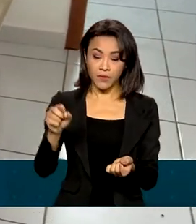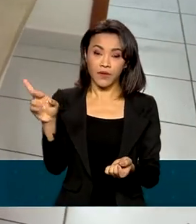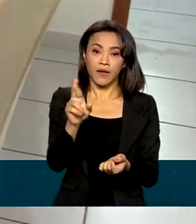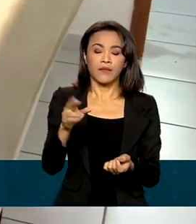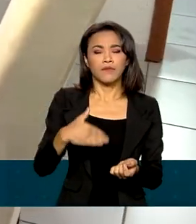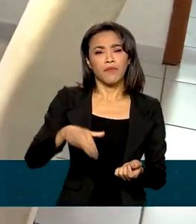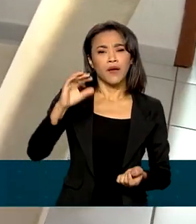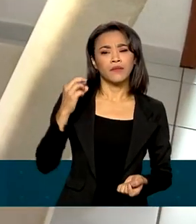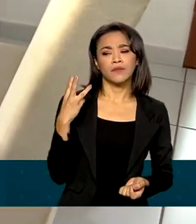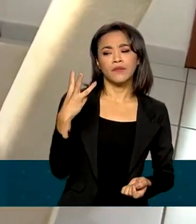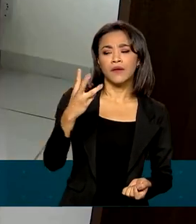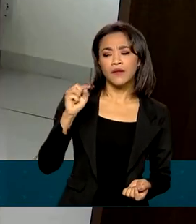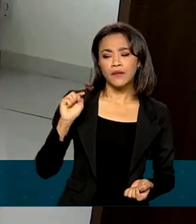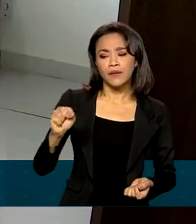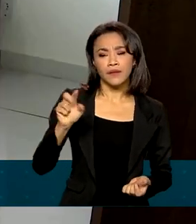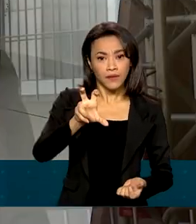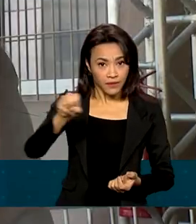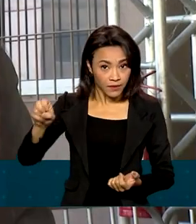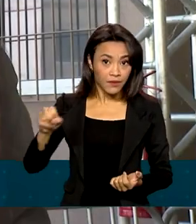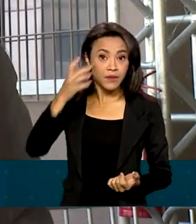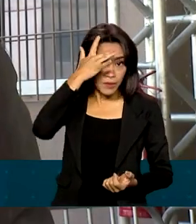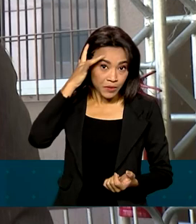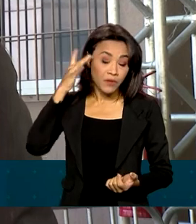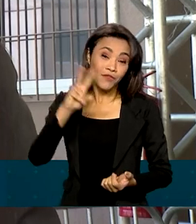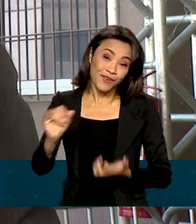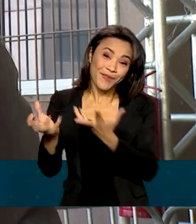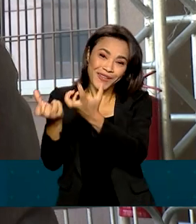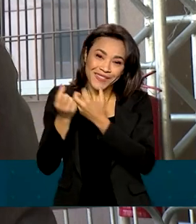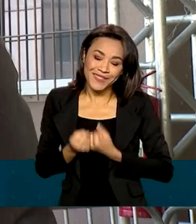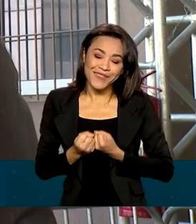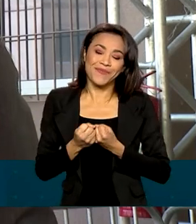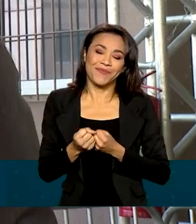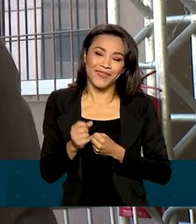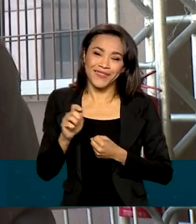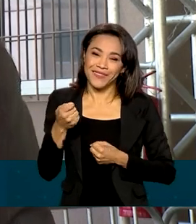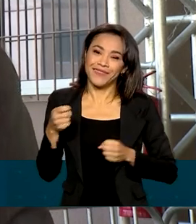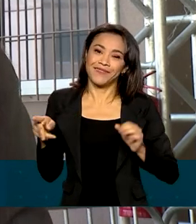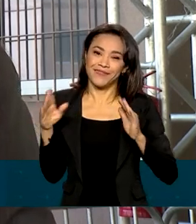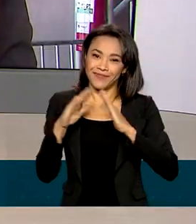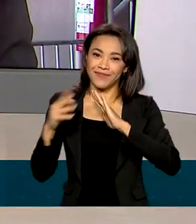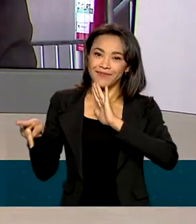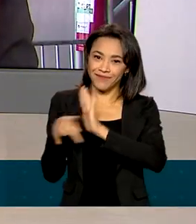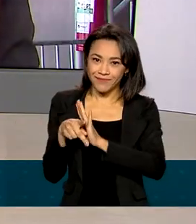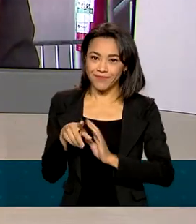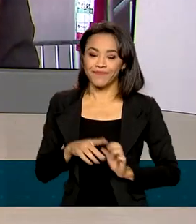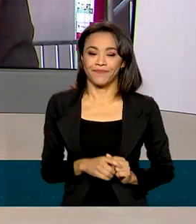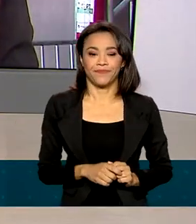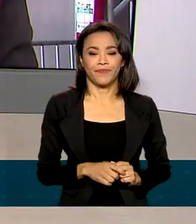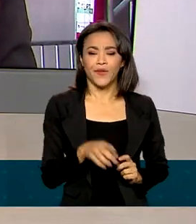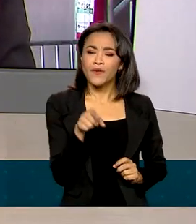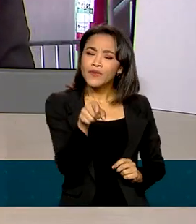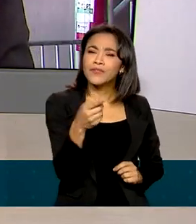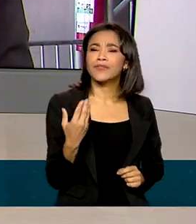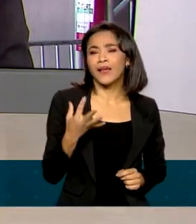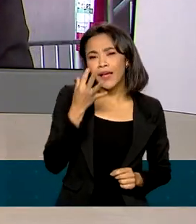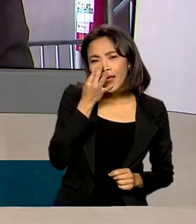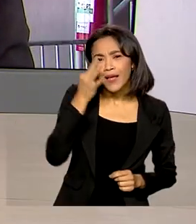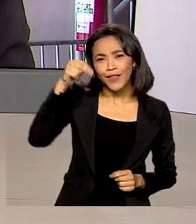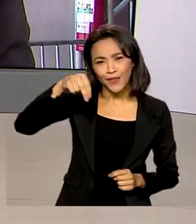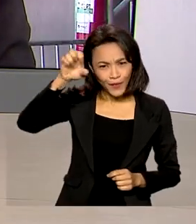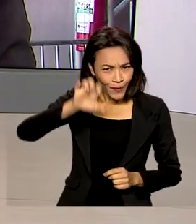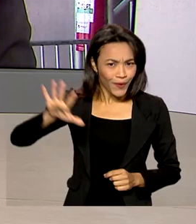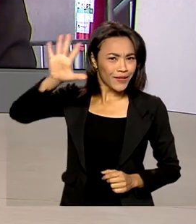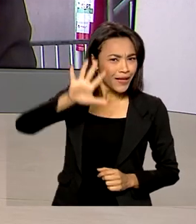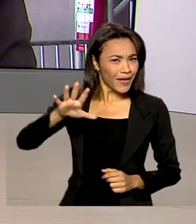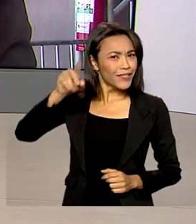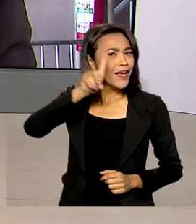de 3.500 pessoas vão ser beneficiadas com a casa própria, Renata. Priscila, você aí no Nordeste, hoje é dia de São